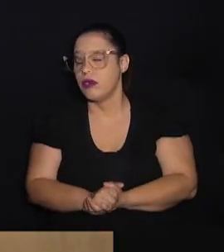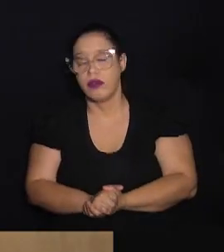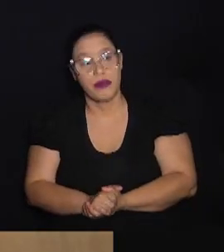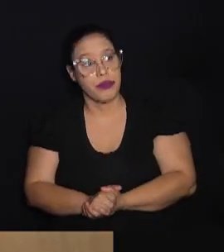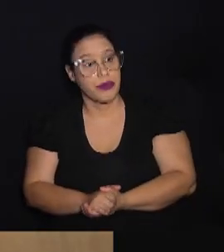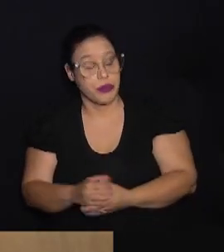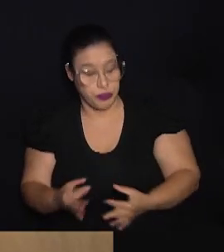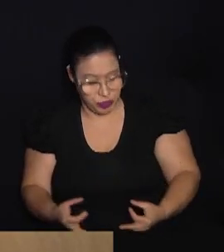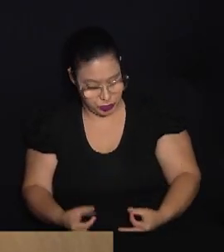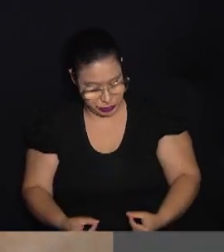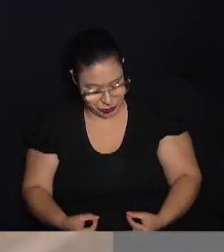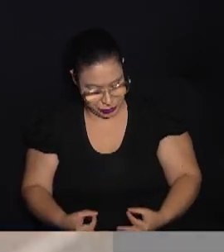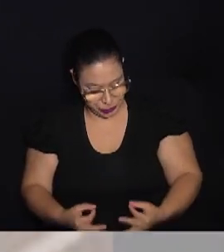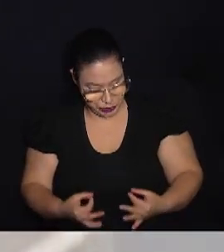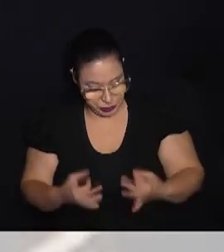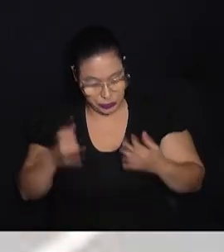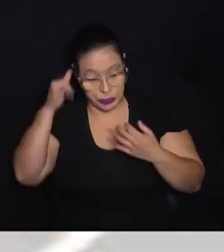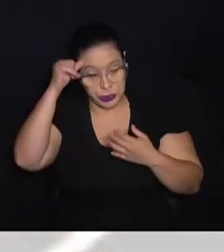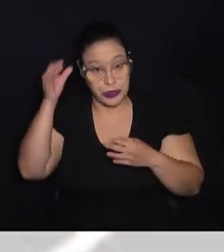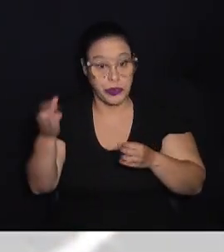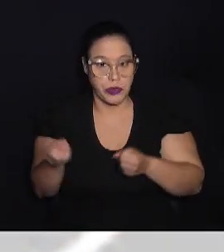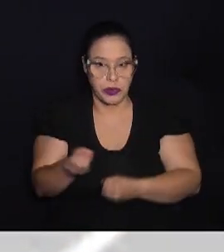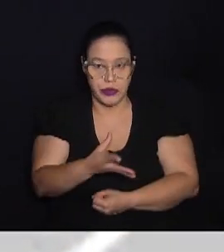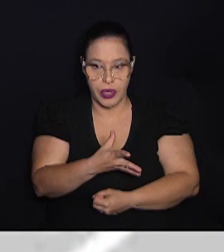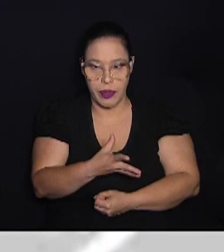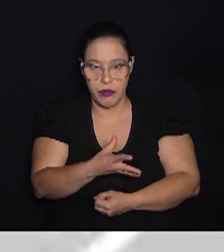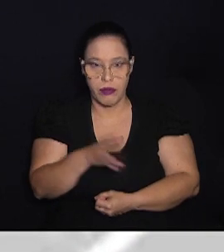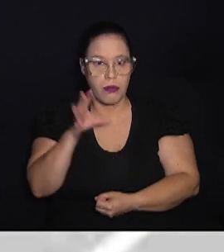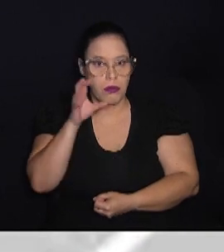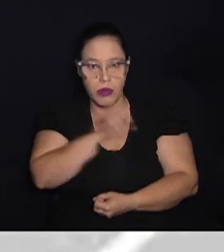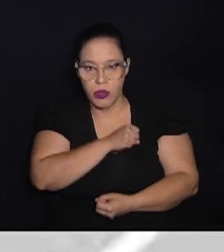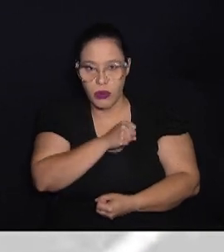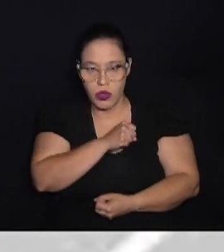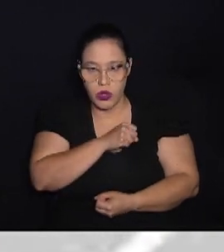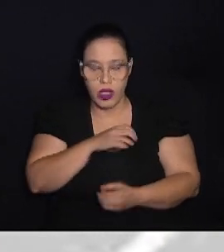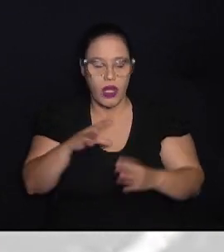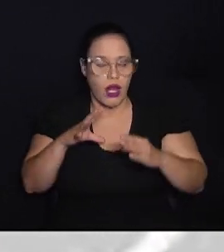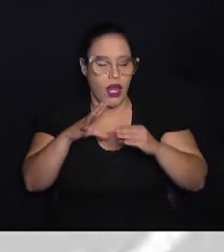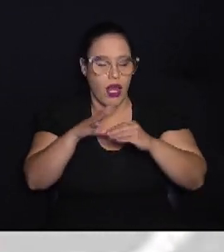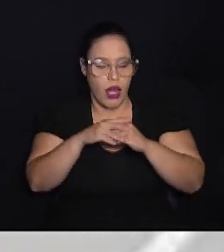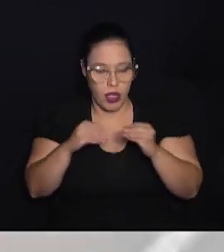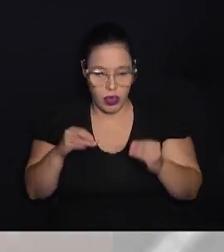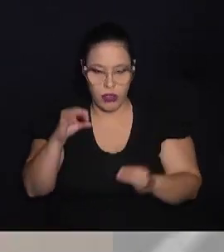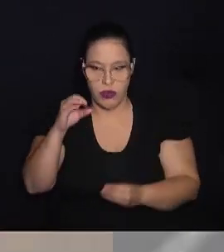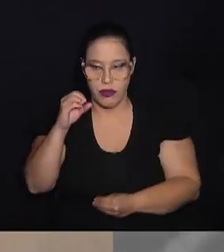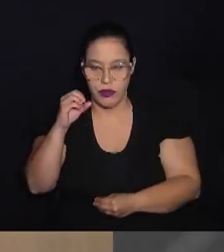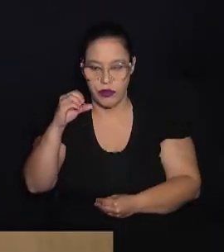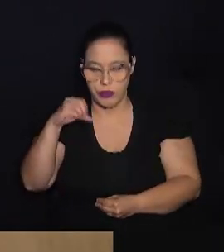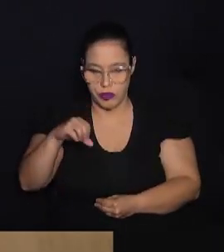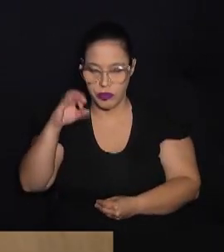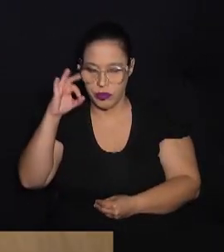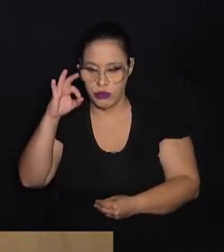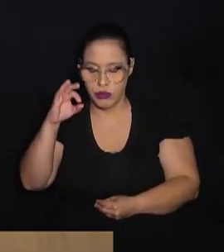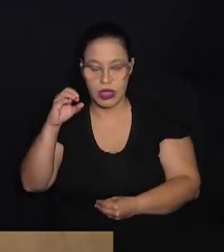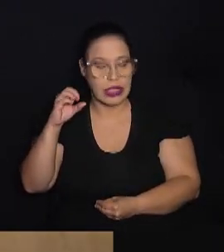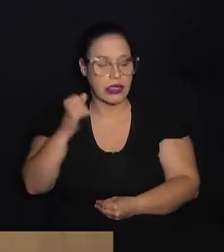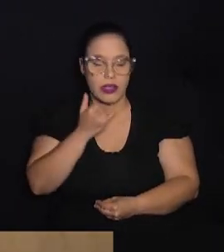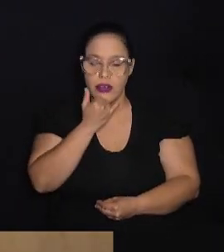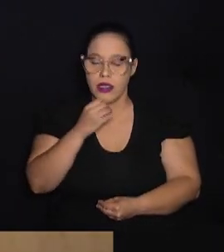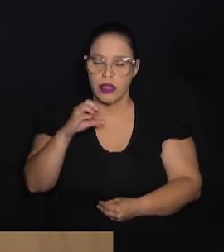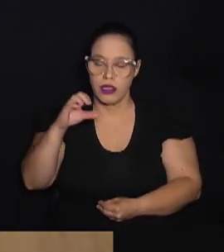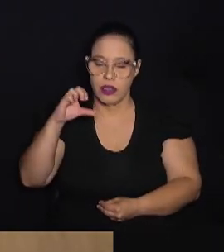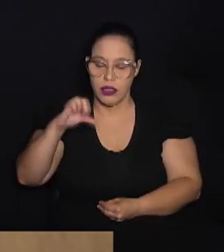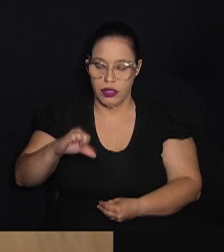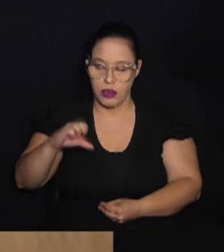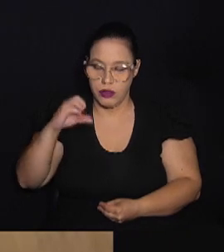Câncer de endométrio, quando é detectado precocemente, ele tem altas chances de cura, mais de 90% de chances de cura, e muitas vezes